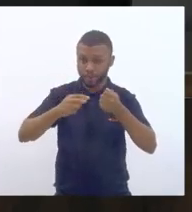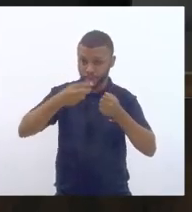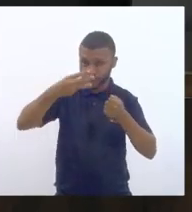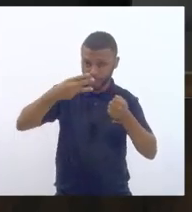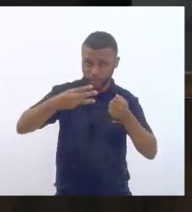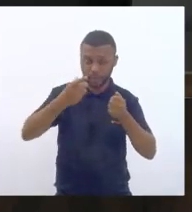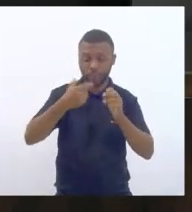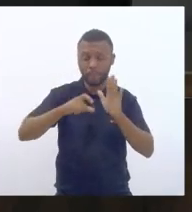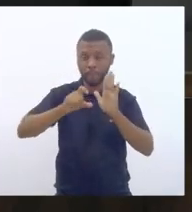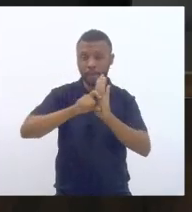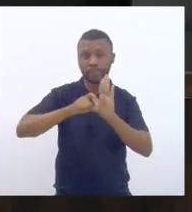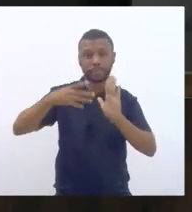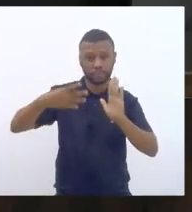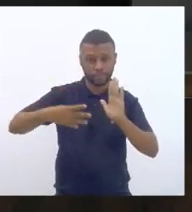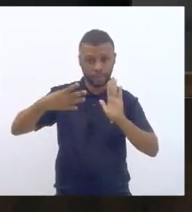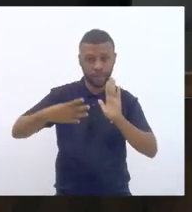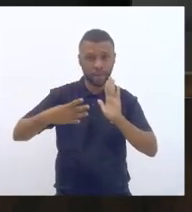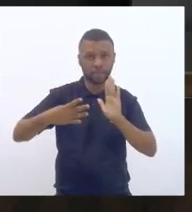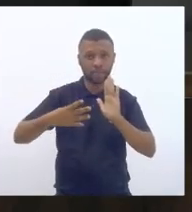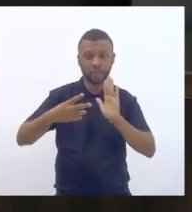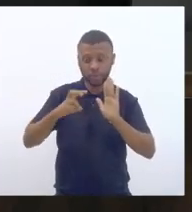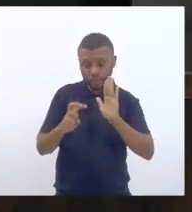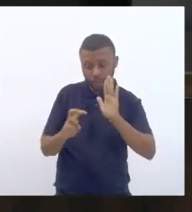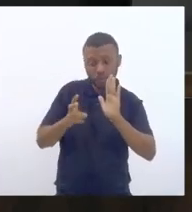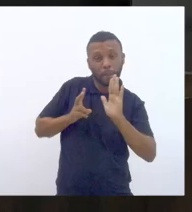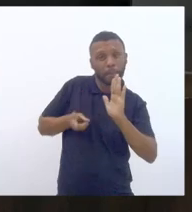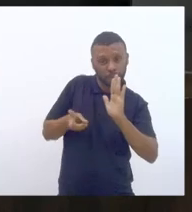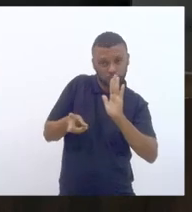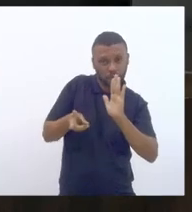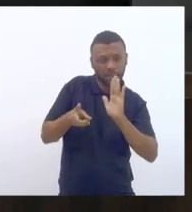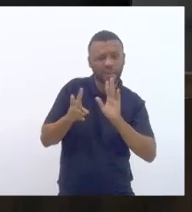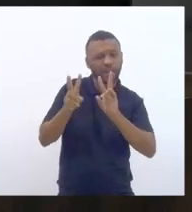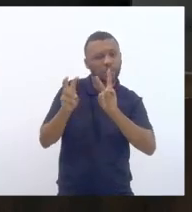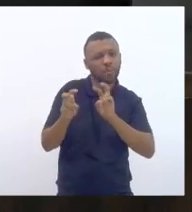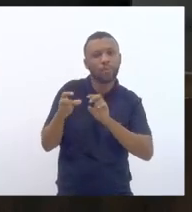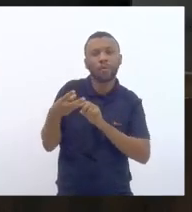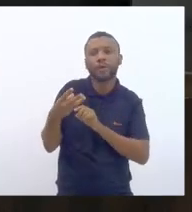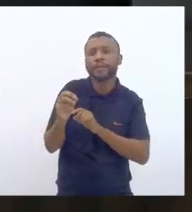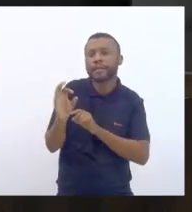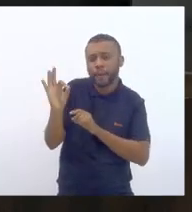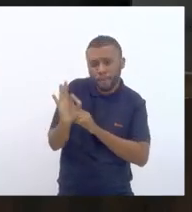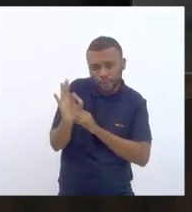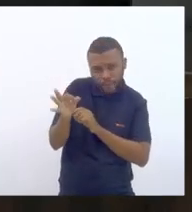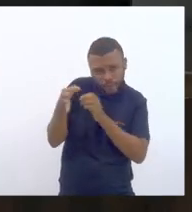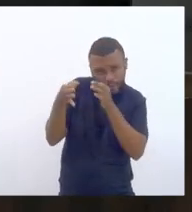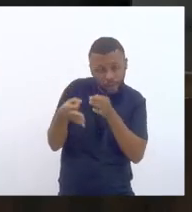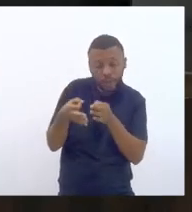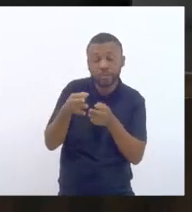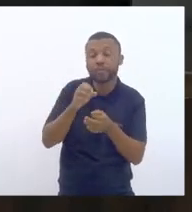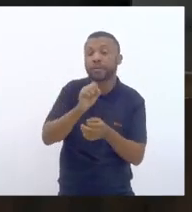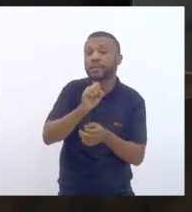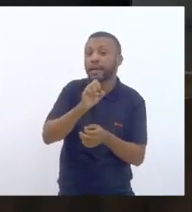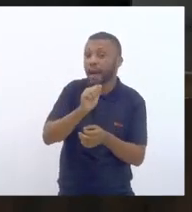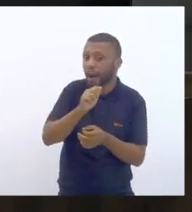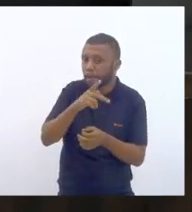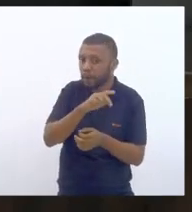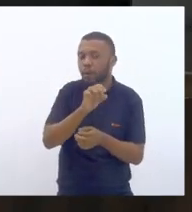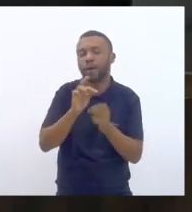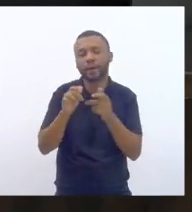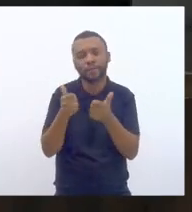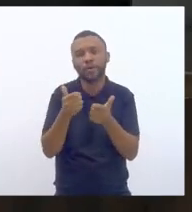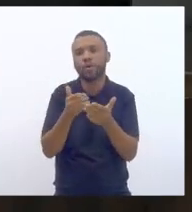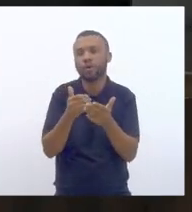parágrafo 4º, e mantém o 5º, que é a questão dos 30%. Esse é do CEAP, então vou chamar aqui os trabalhos à